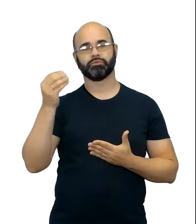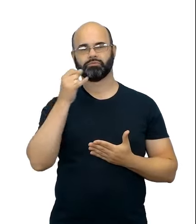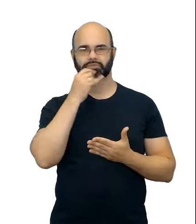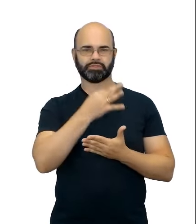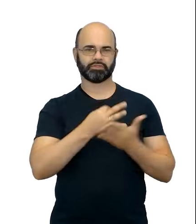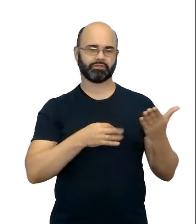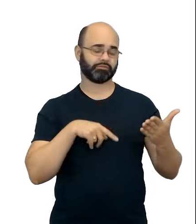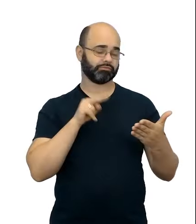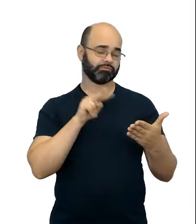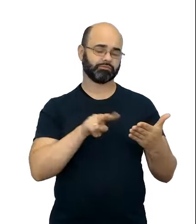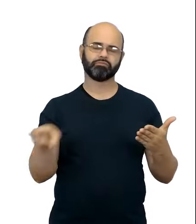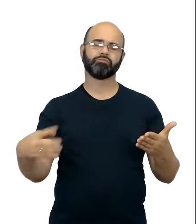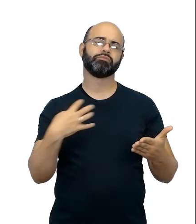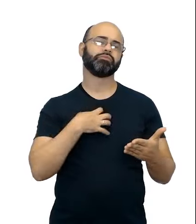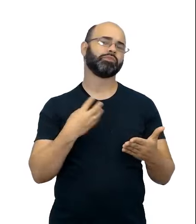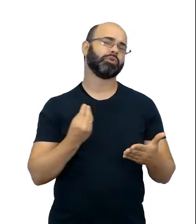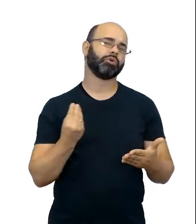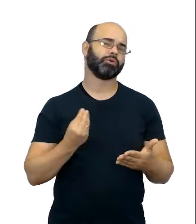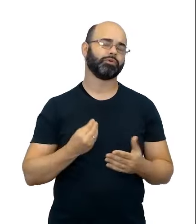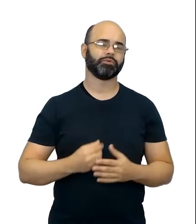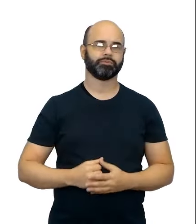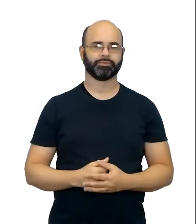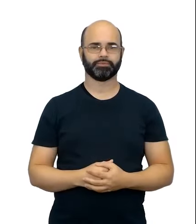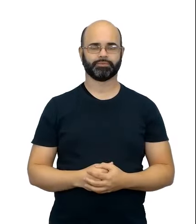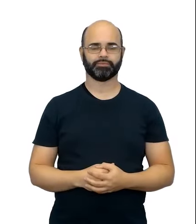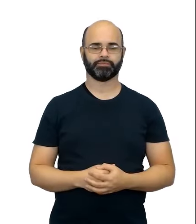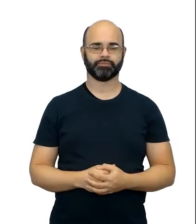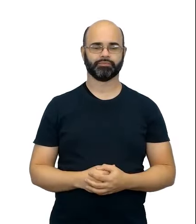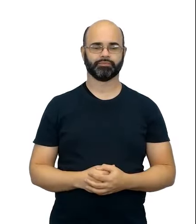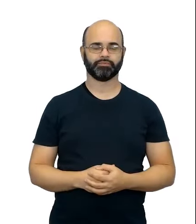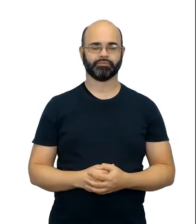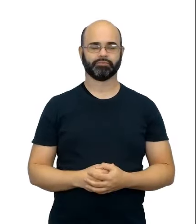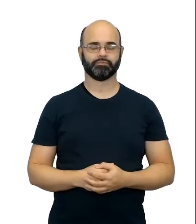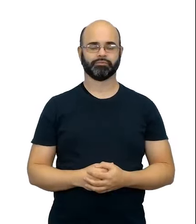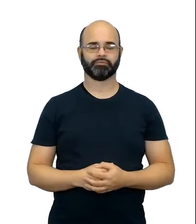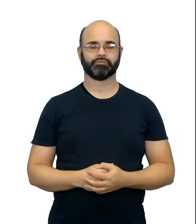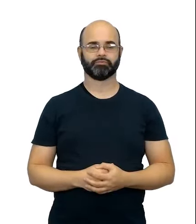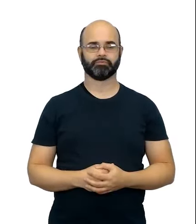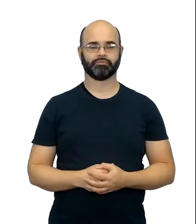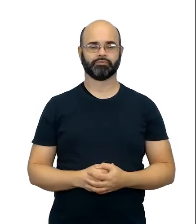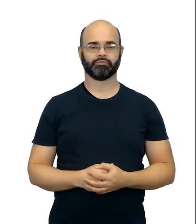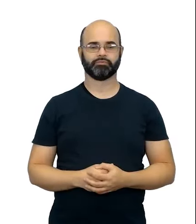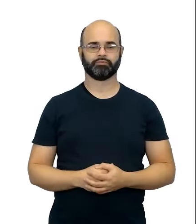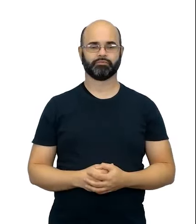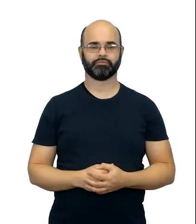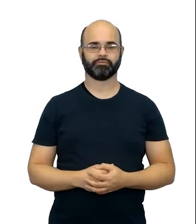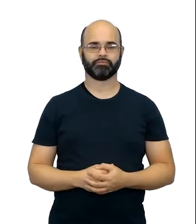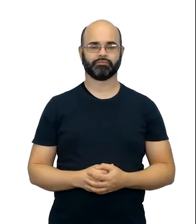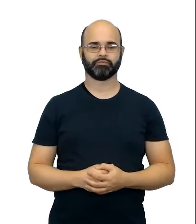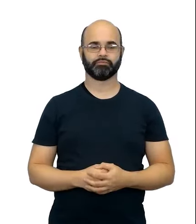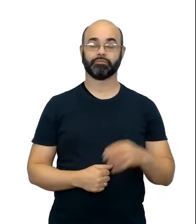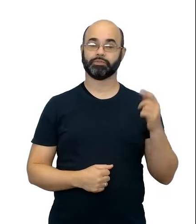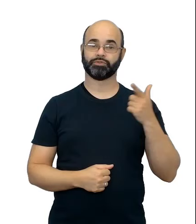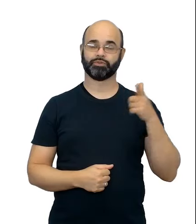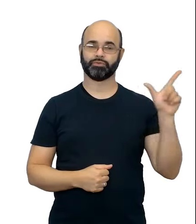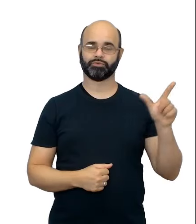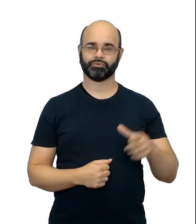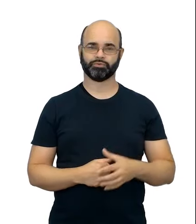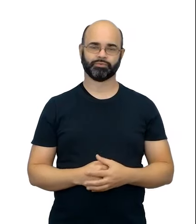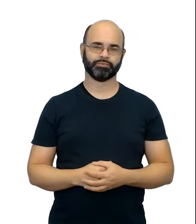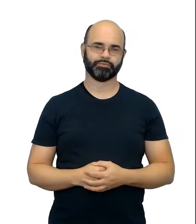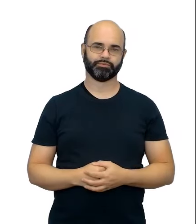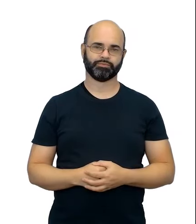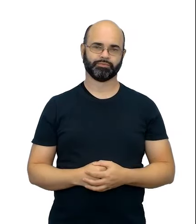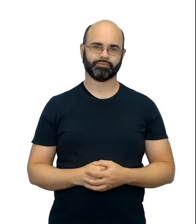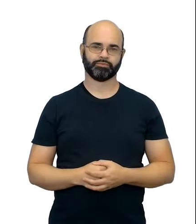aula? Outro item destacado pelo autor é a possibilidade de conhecer gêneros a partir